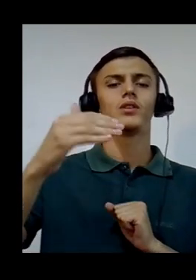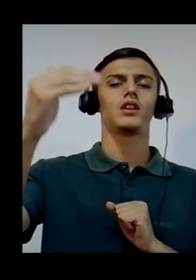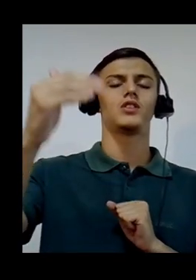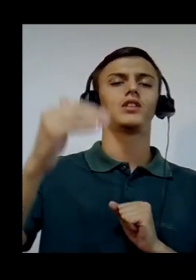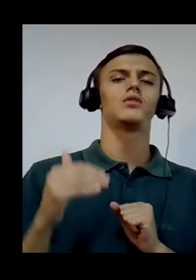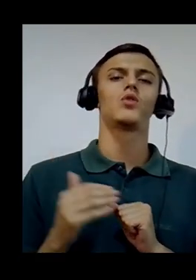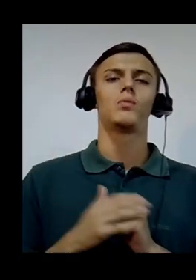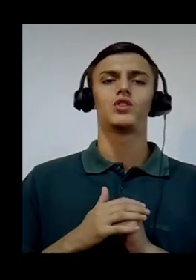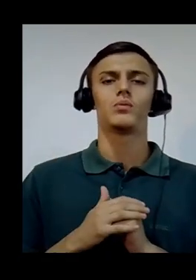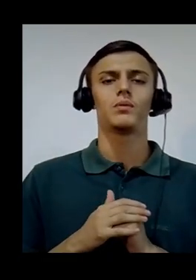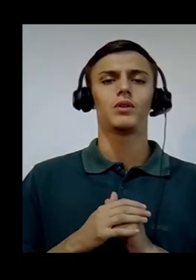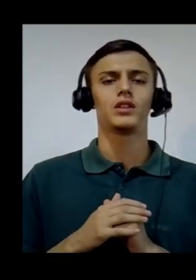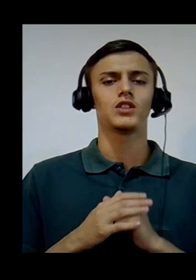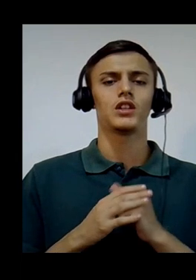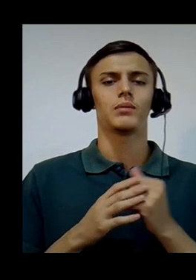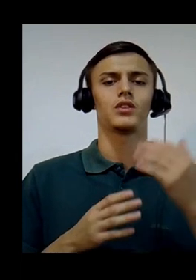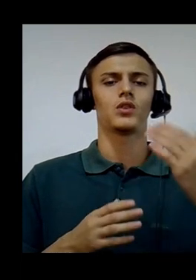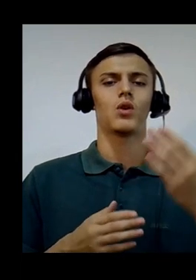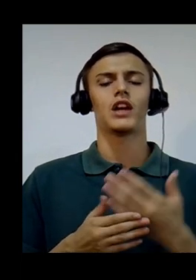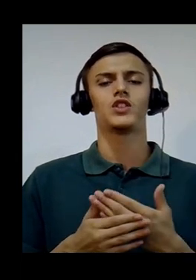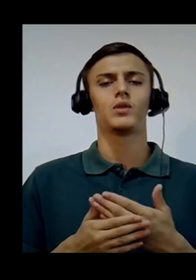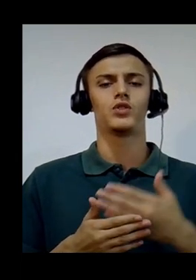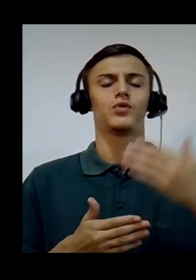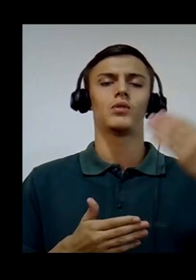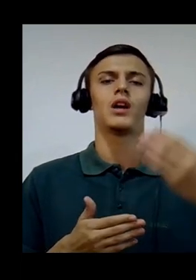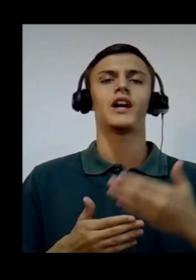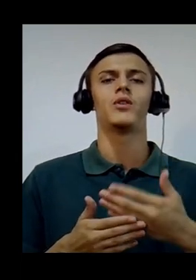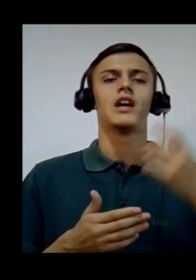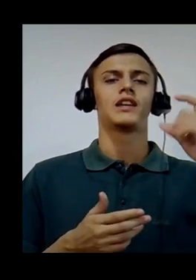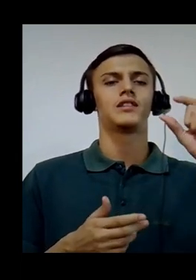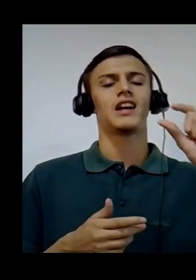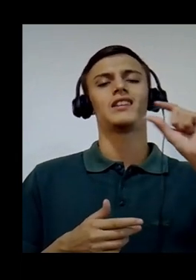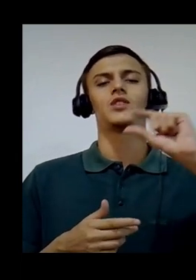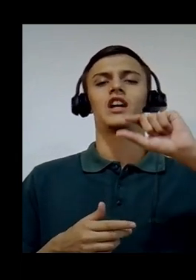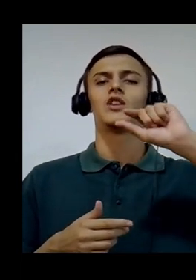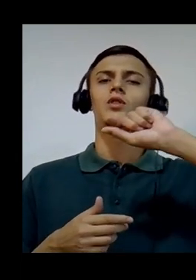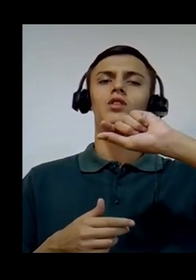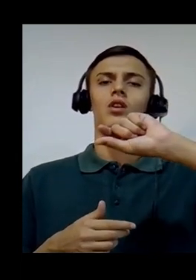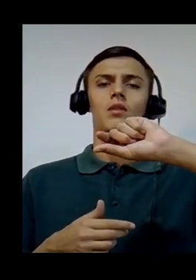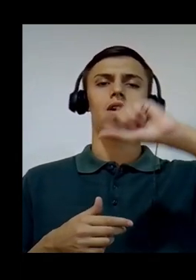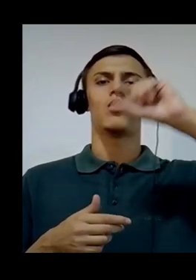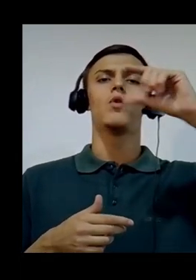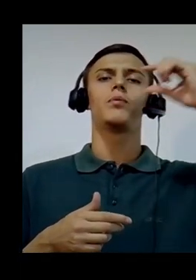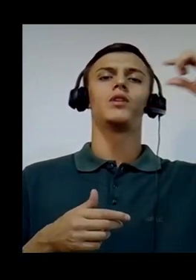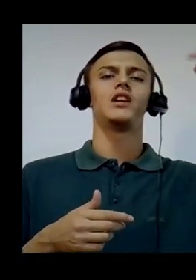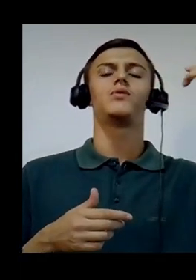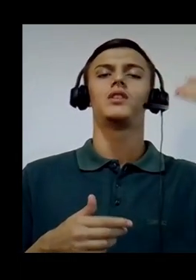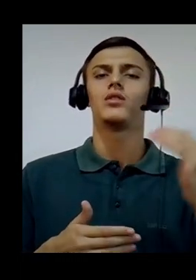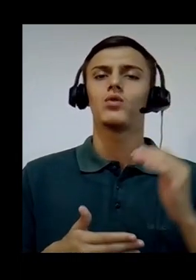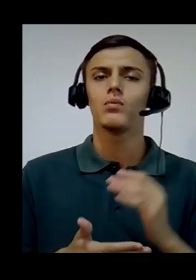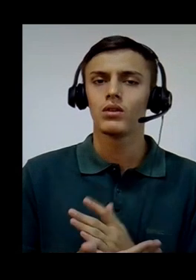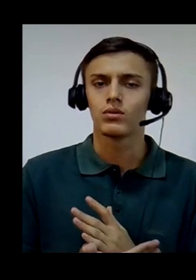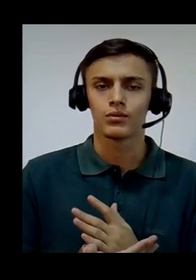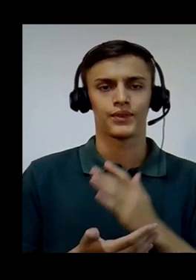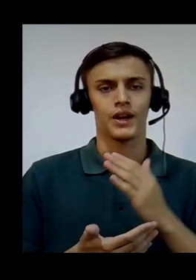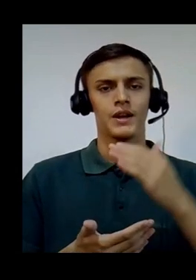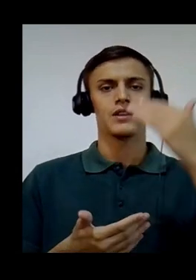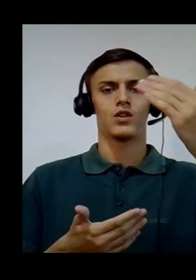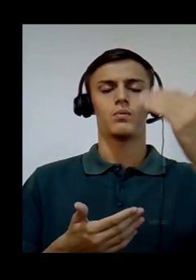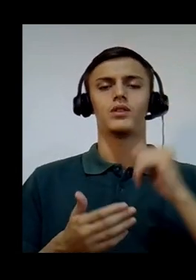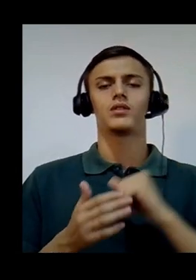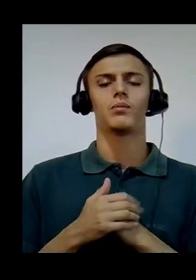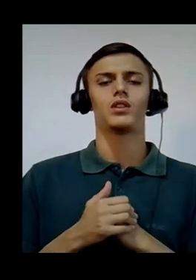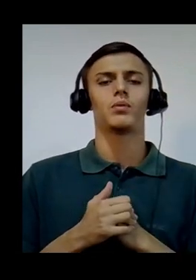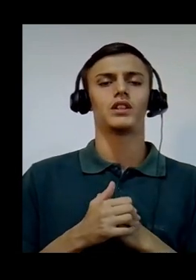trabalho. Por isso que a gente tem esse documentinho muito importante, lembrando que qualquer tipo de formulário que está identificado por norma ou por lei vira documento,